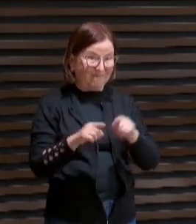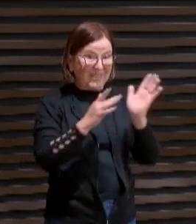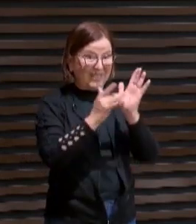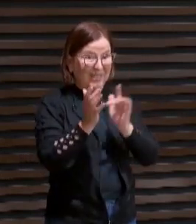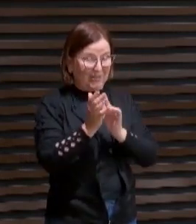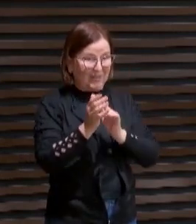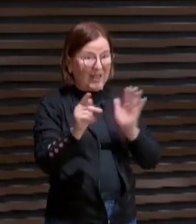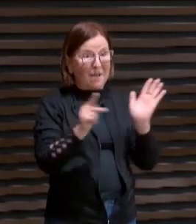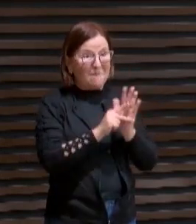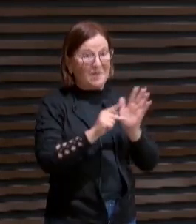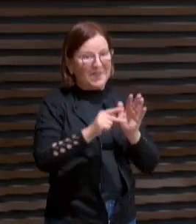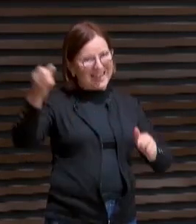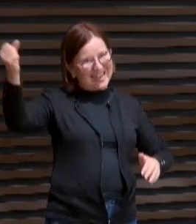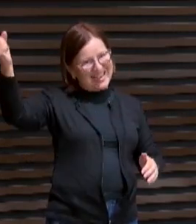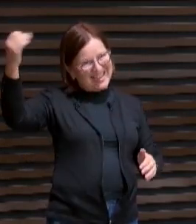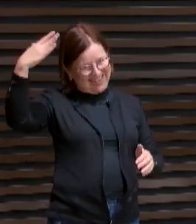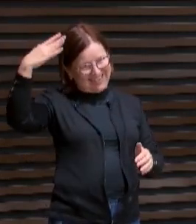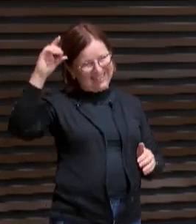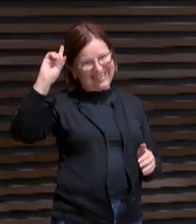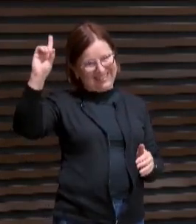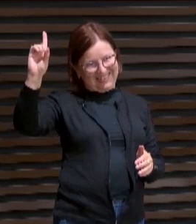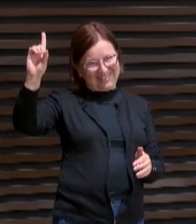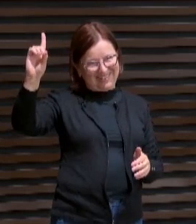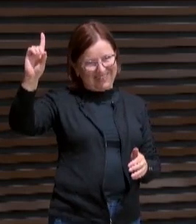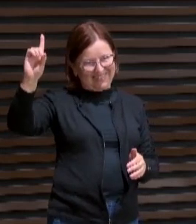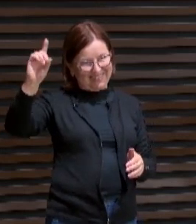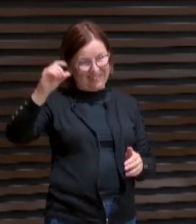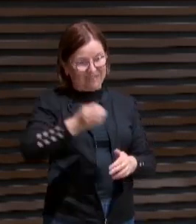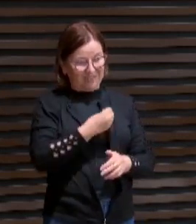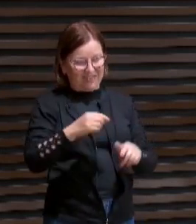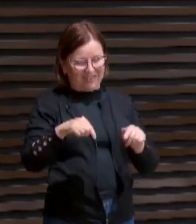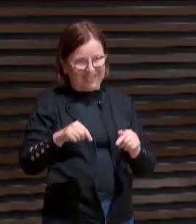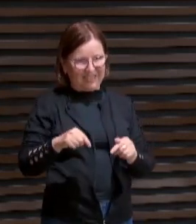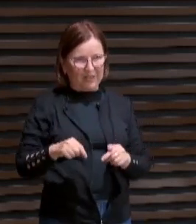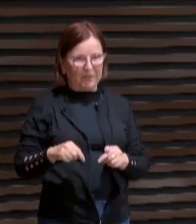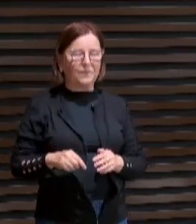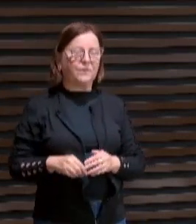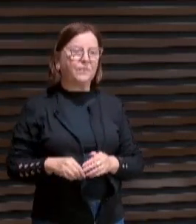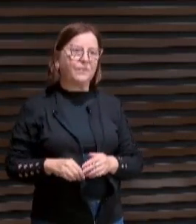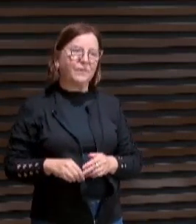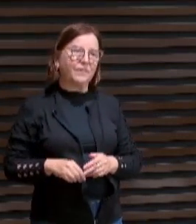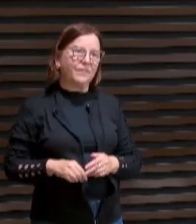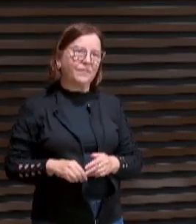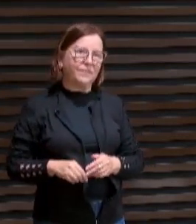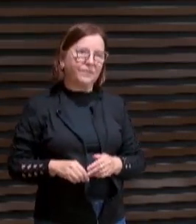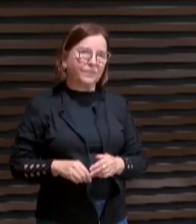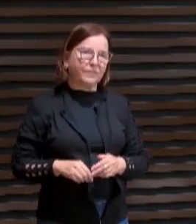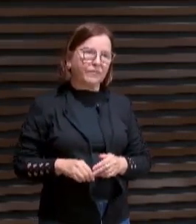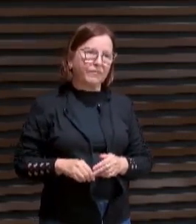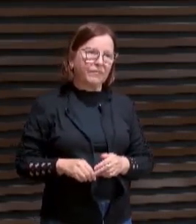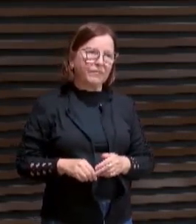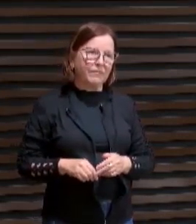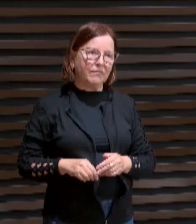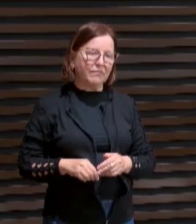Ele era a própria graça encarnada. E ele tentou, por todos os meios,